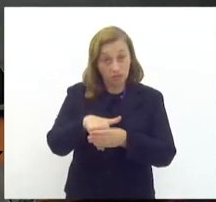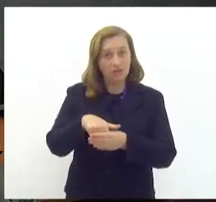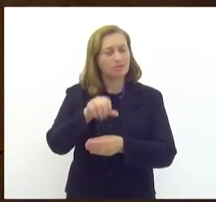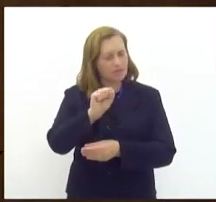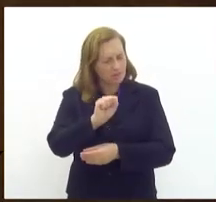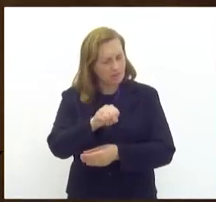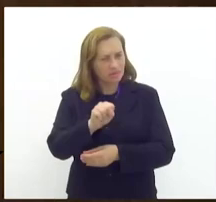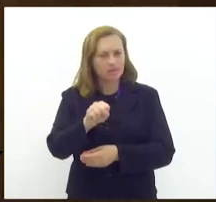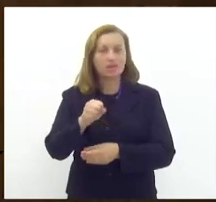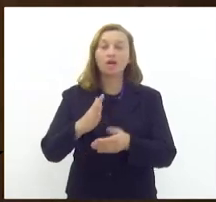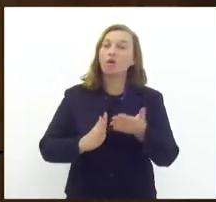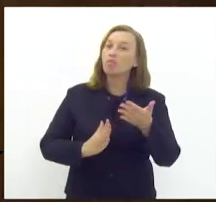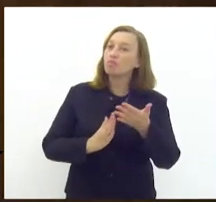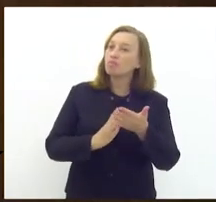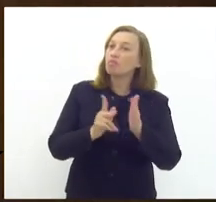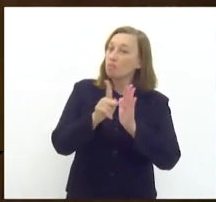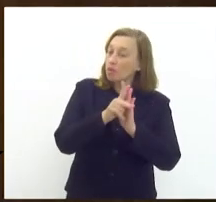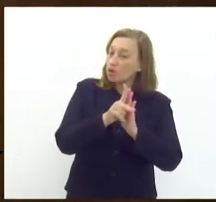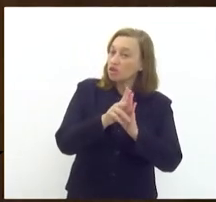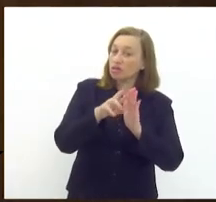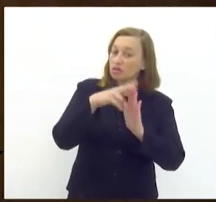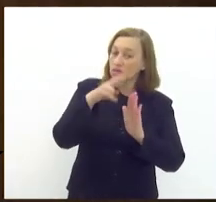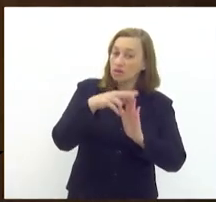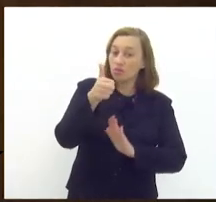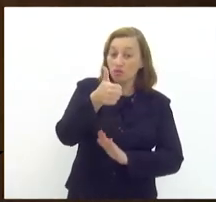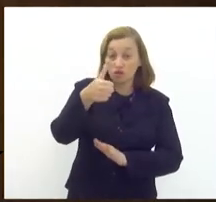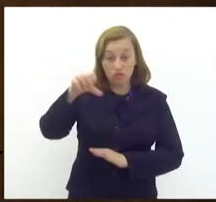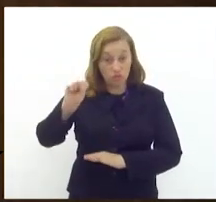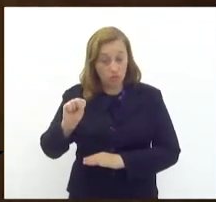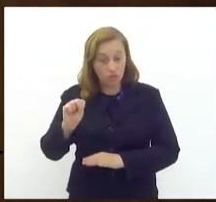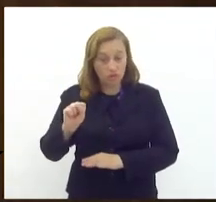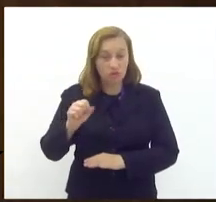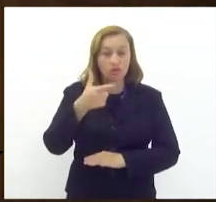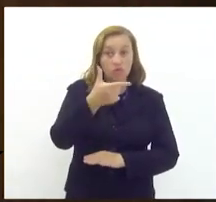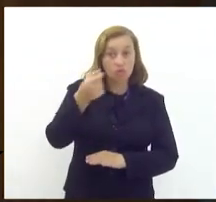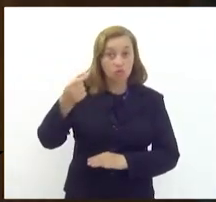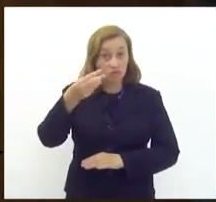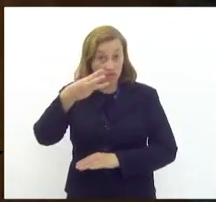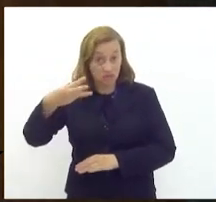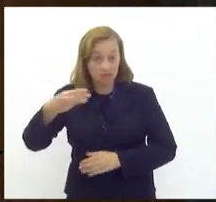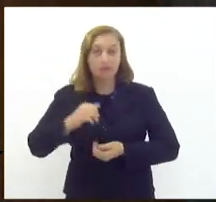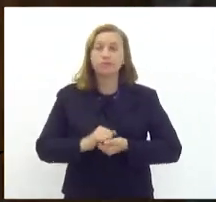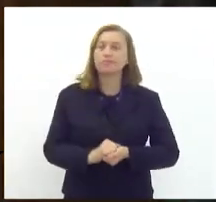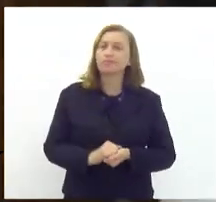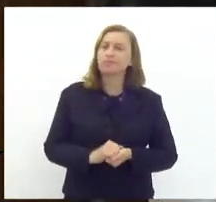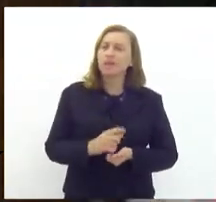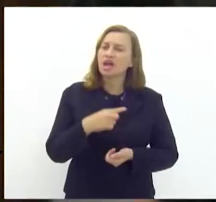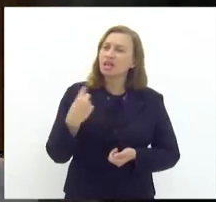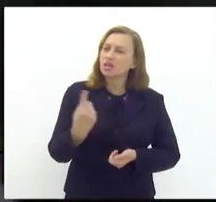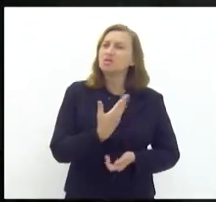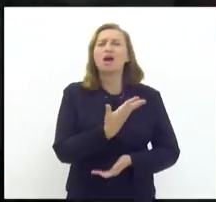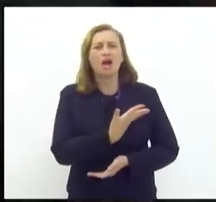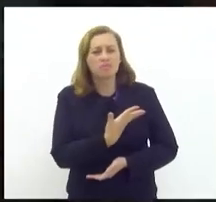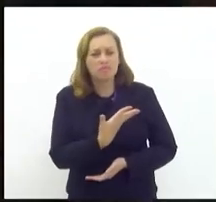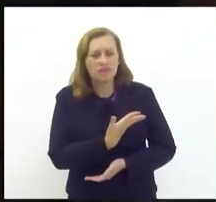ao projeto de resolução 28 de 2023 da nossa companheira deputada Dani